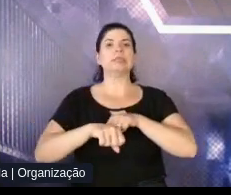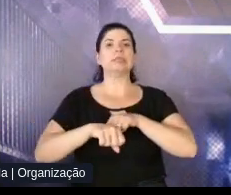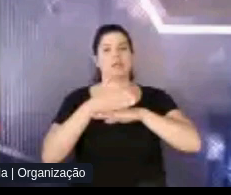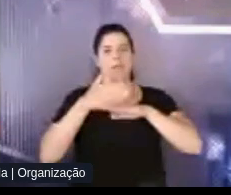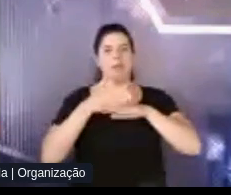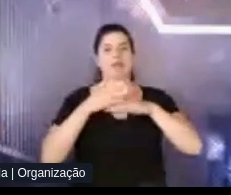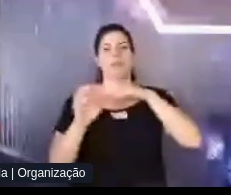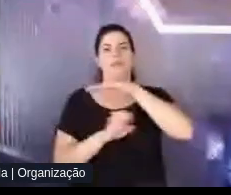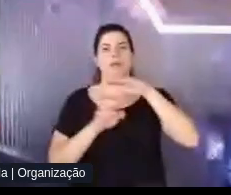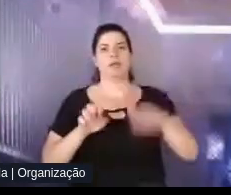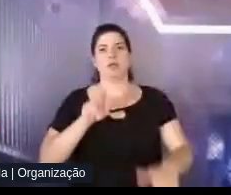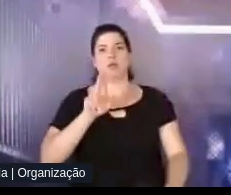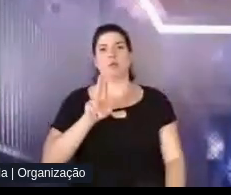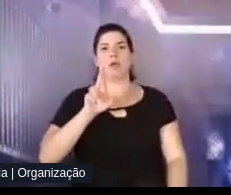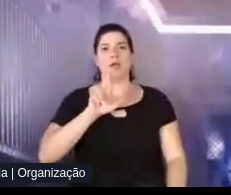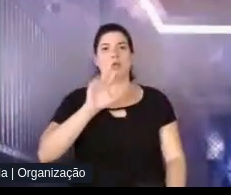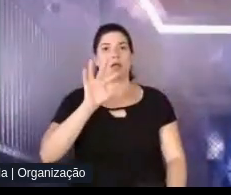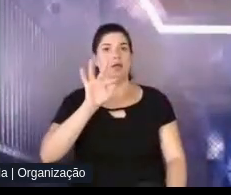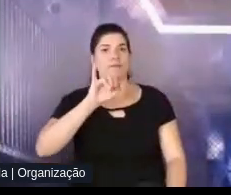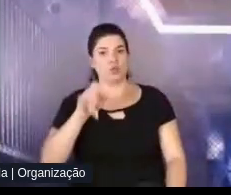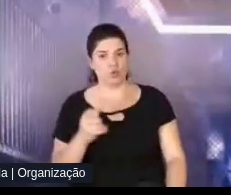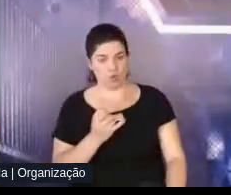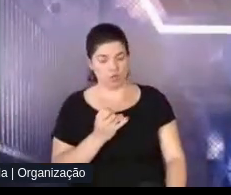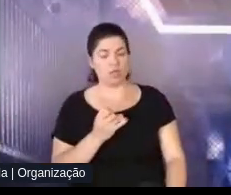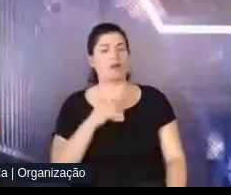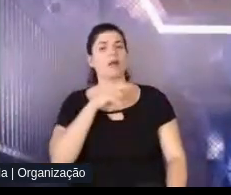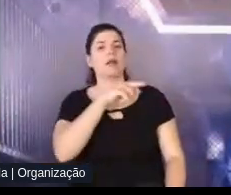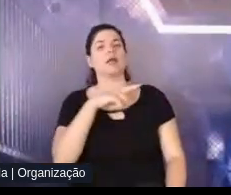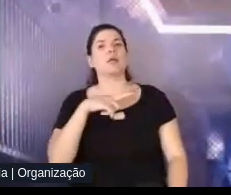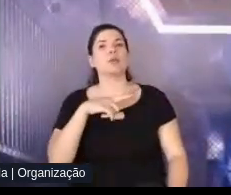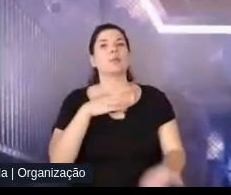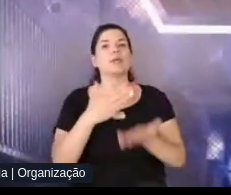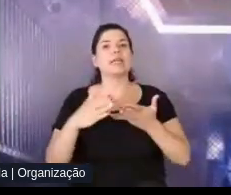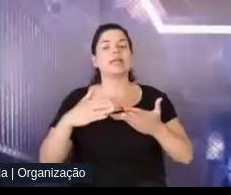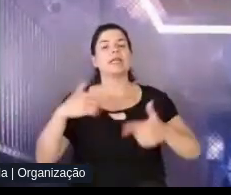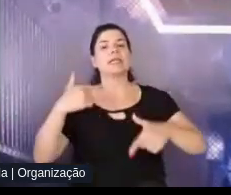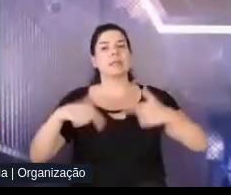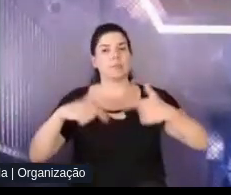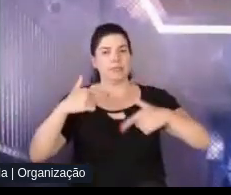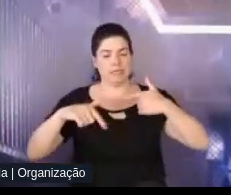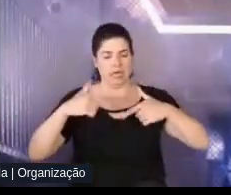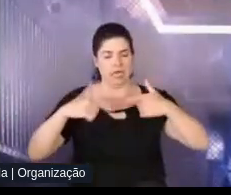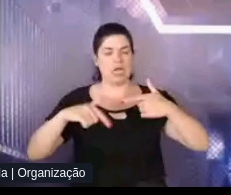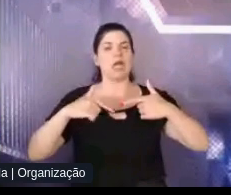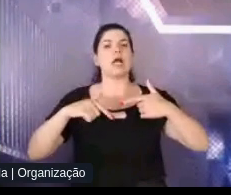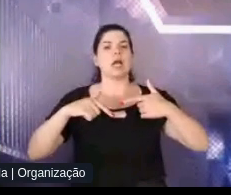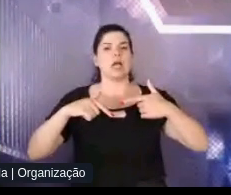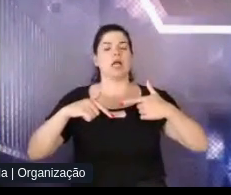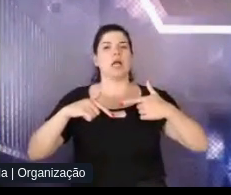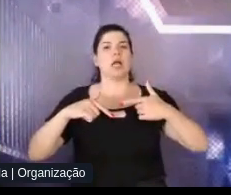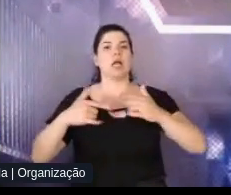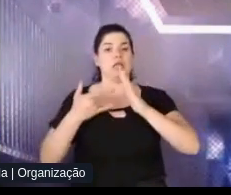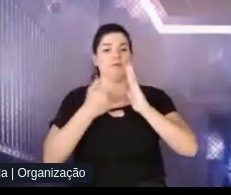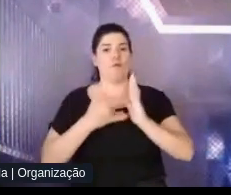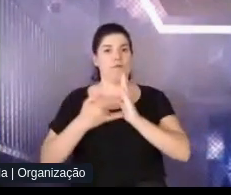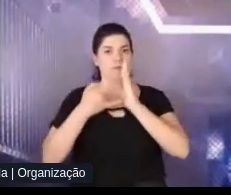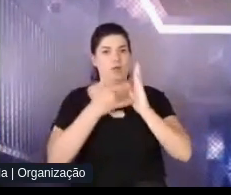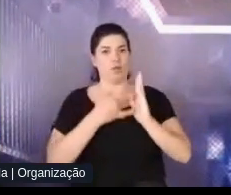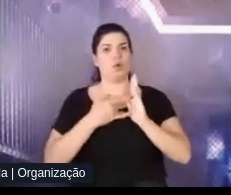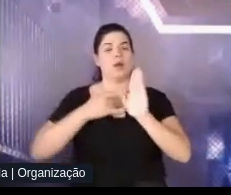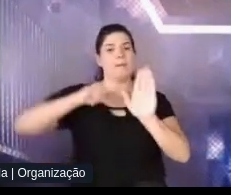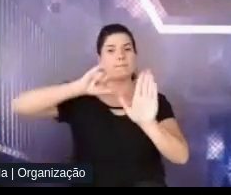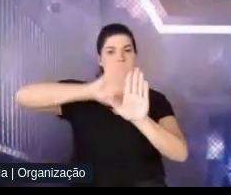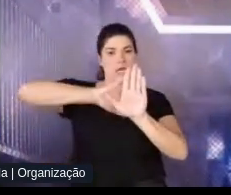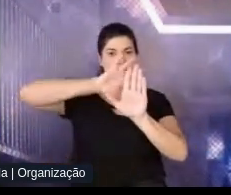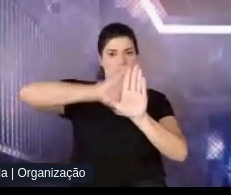da UFRJ, e lá eu entrei como desenvolvedora back-end, e depois eu fiz, né, o processo